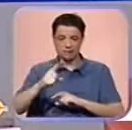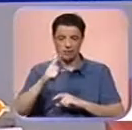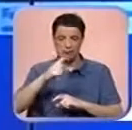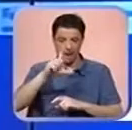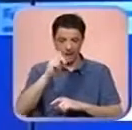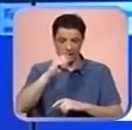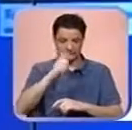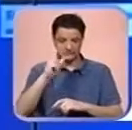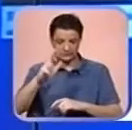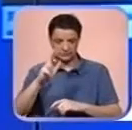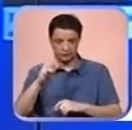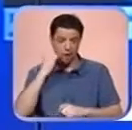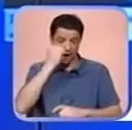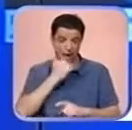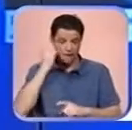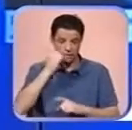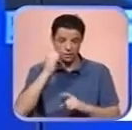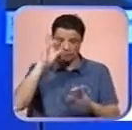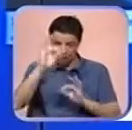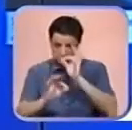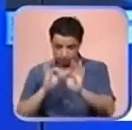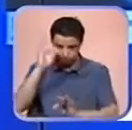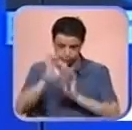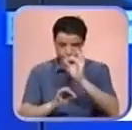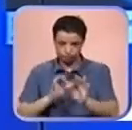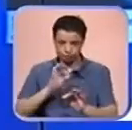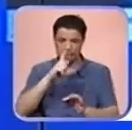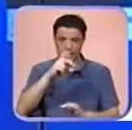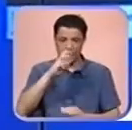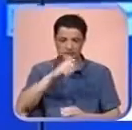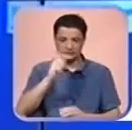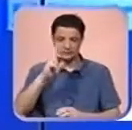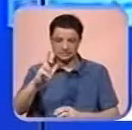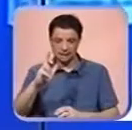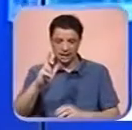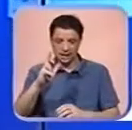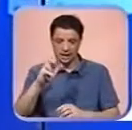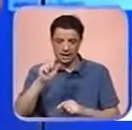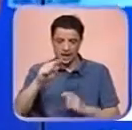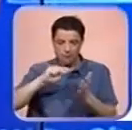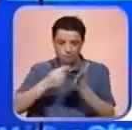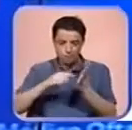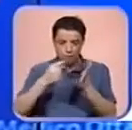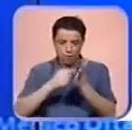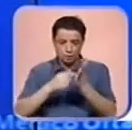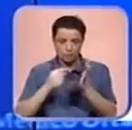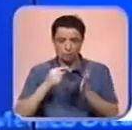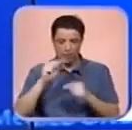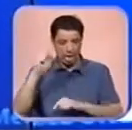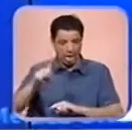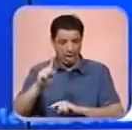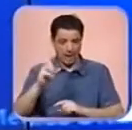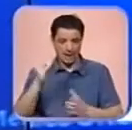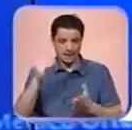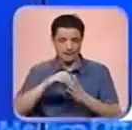laser, num caso grave em que foi necessário fazer muitos tratamentos com laser. E onde é que tem as marcas de laser? As marcas de laser são estes pontinhos. São estes pontinhos brancos. Todos estes pontinhos.